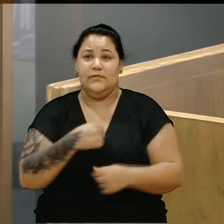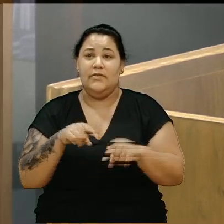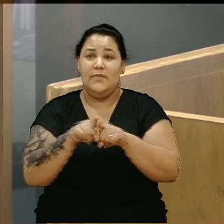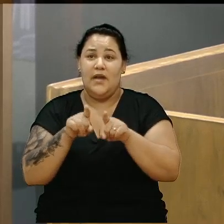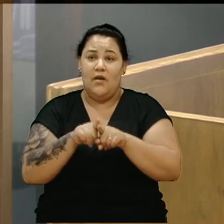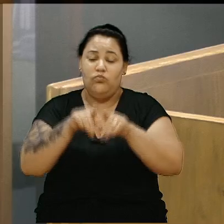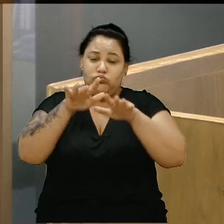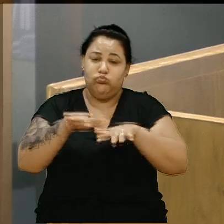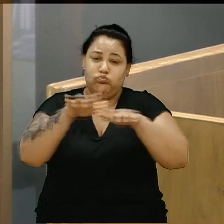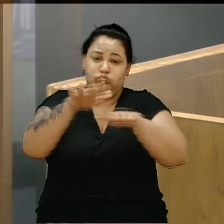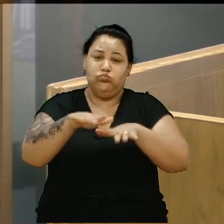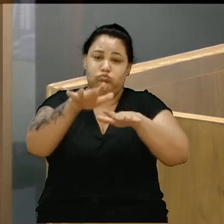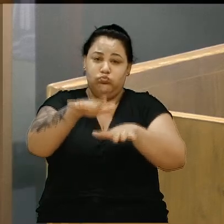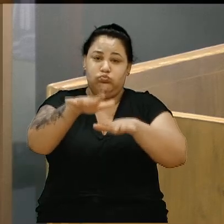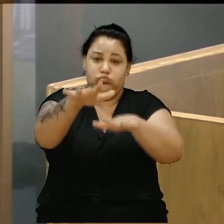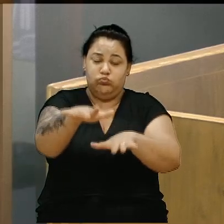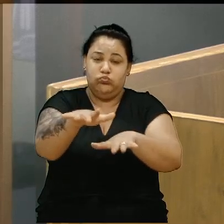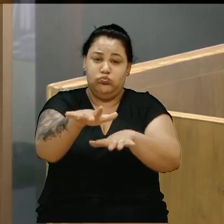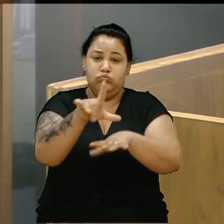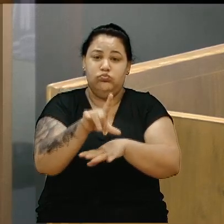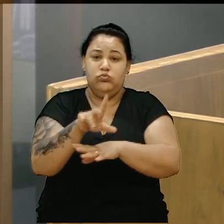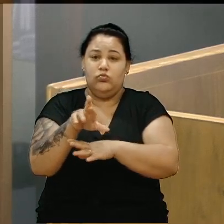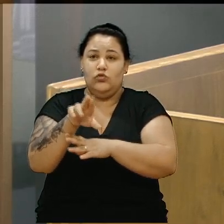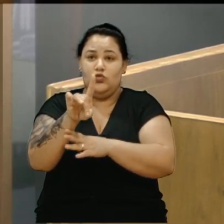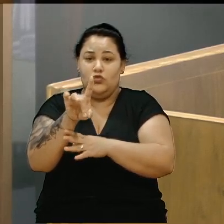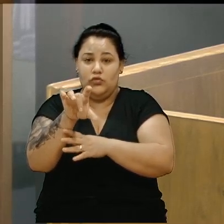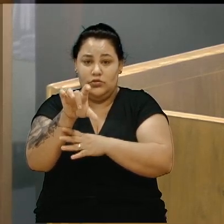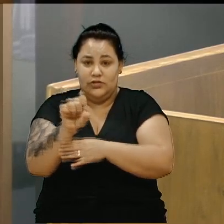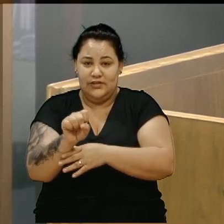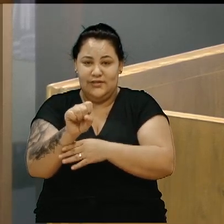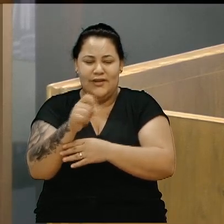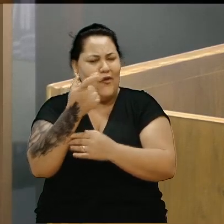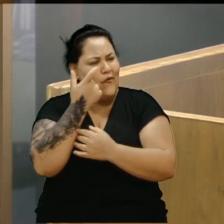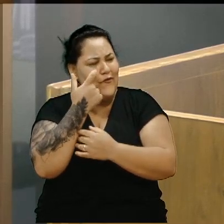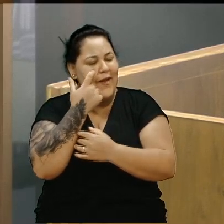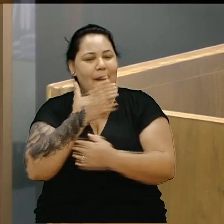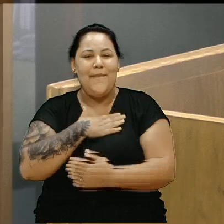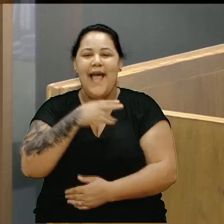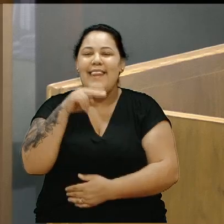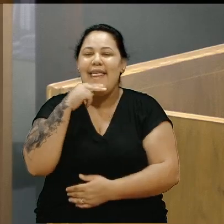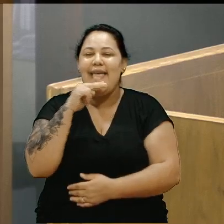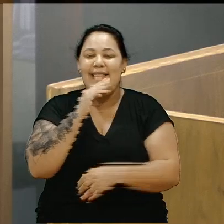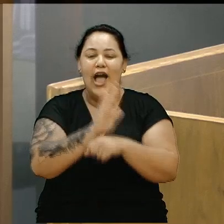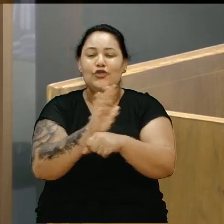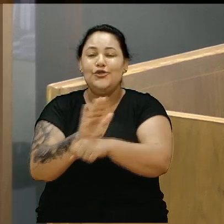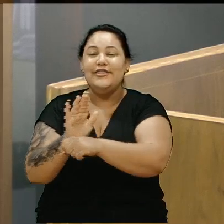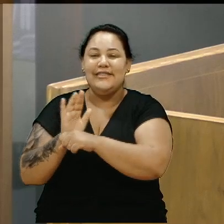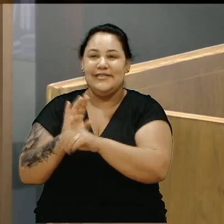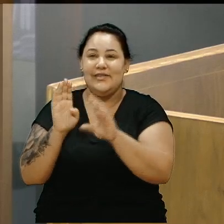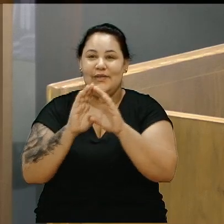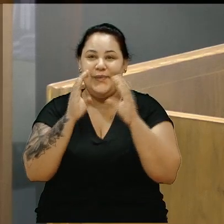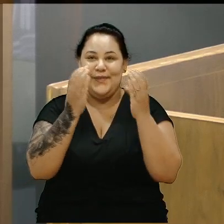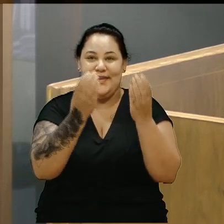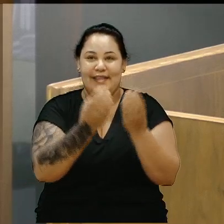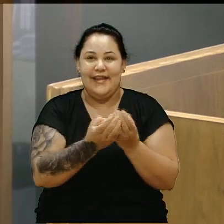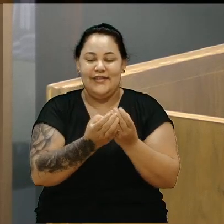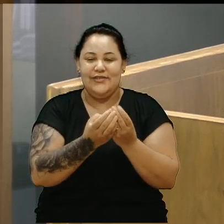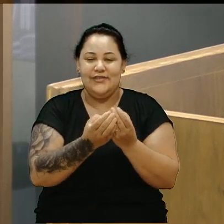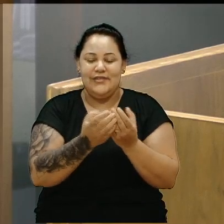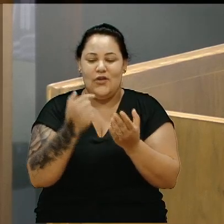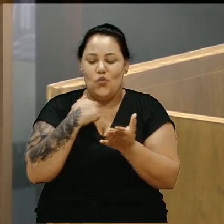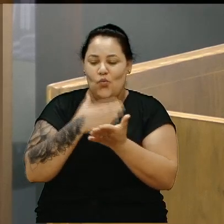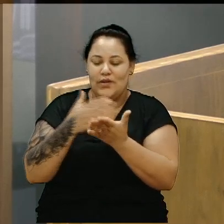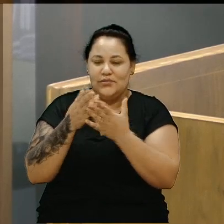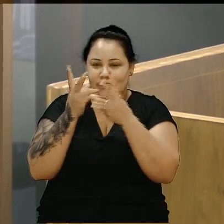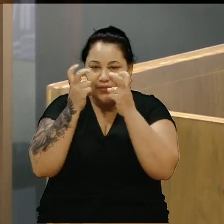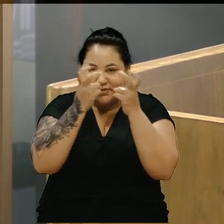procissão lá em Nossa Senhora de Lourdes, e tu vê a tua netinha vestida, ajudando na comunidade, tu começa a perceber